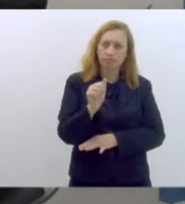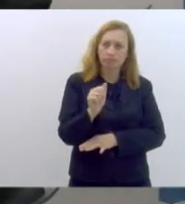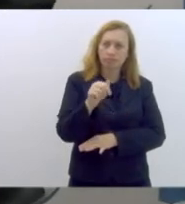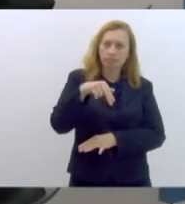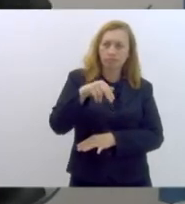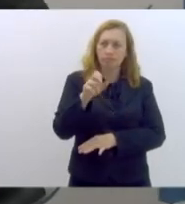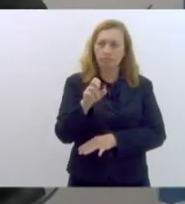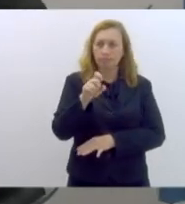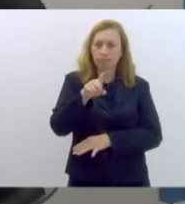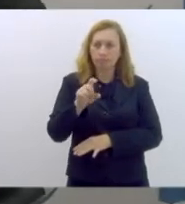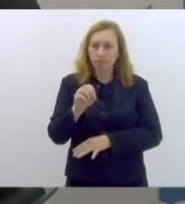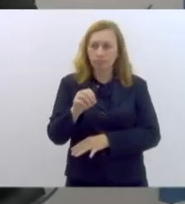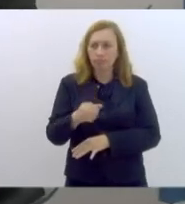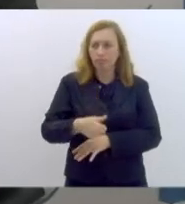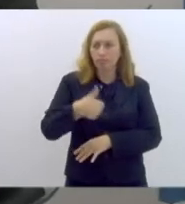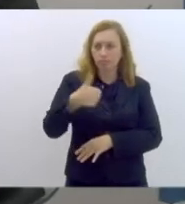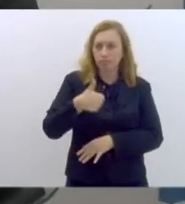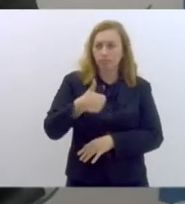No anexo 1.